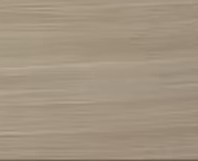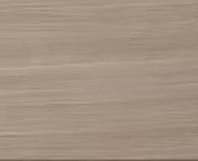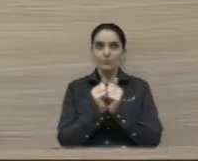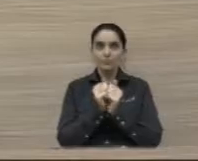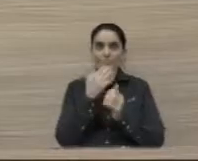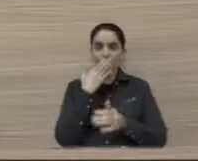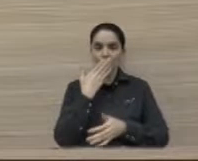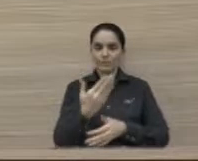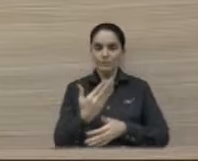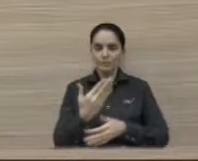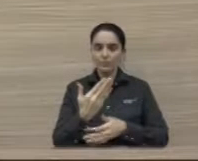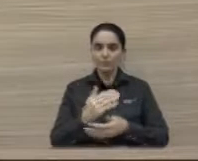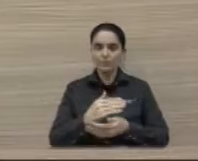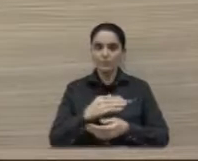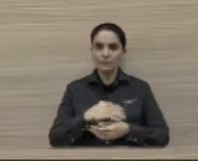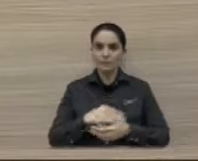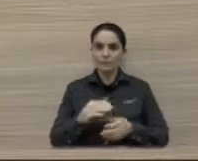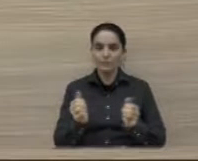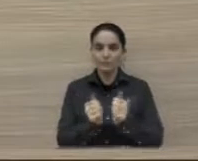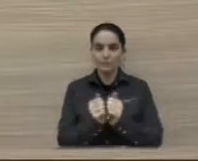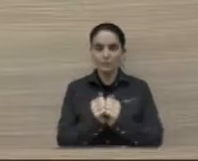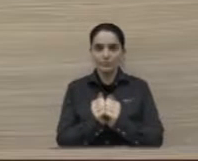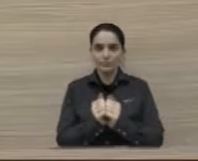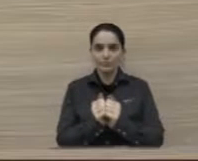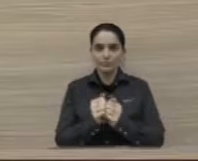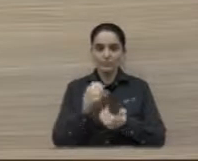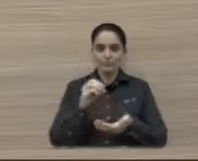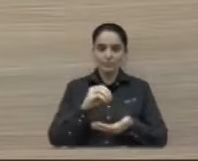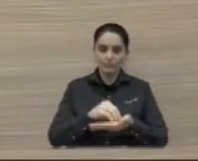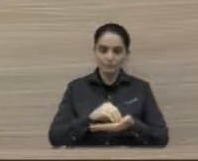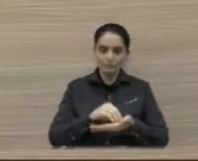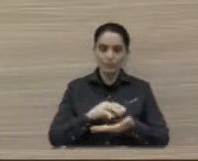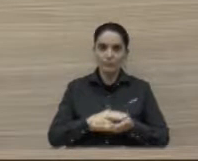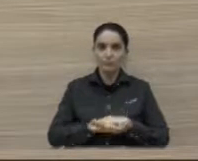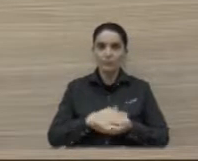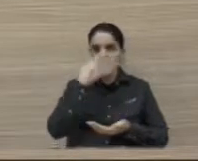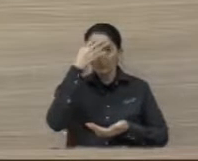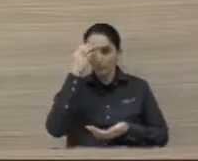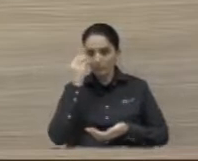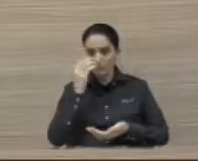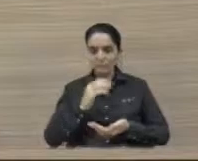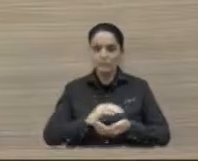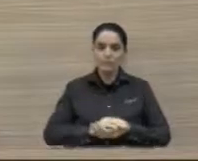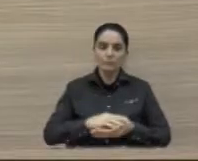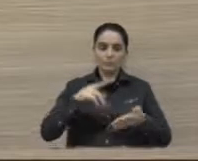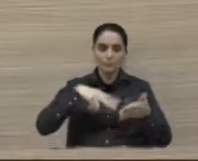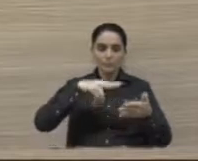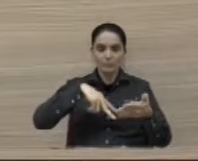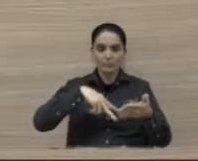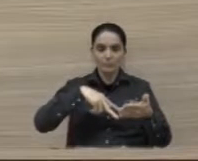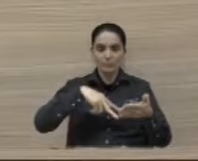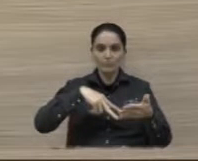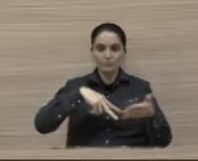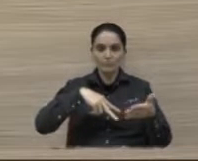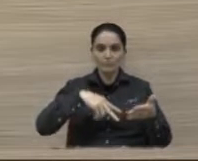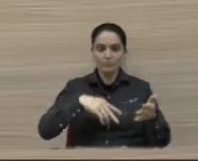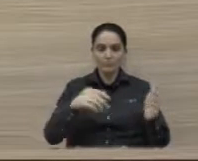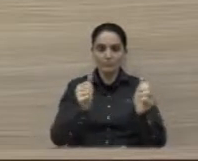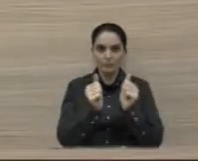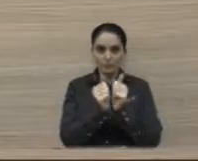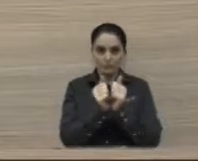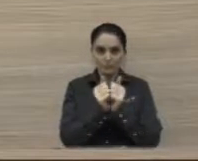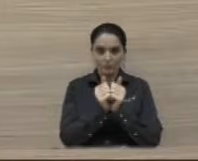que eu fiz, eu peço a inclusão também, que foi por falha minha aqui na leitura, que seja incluído